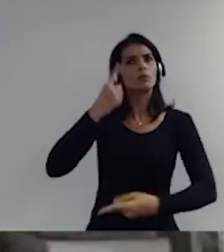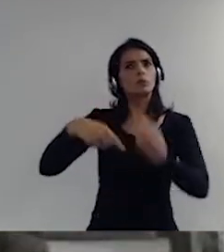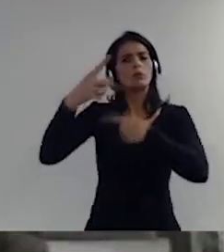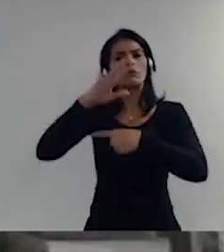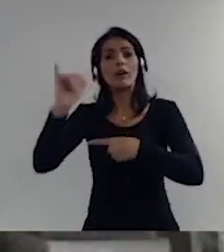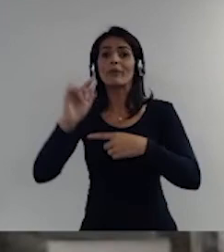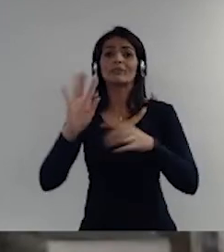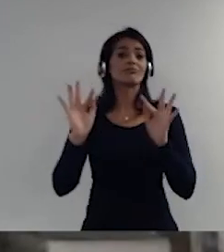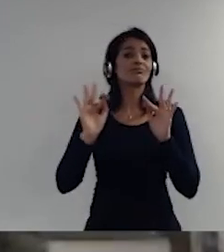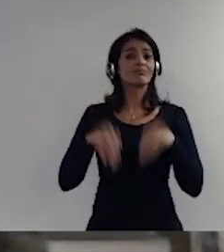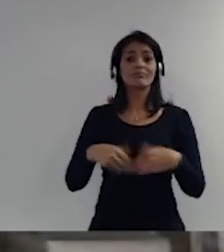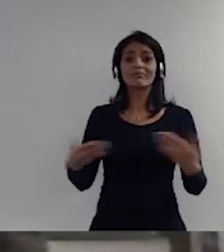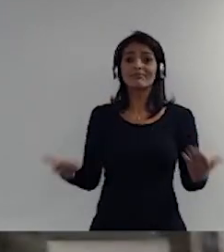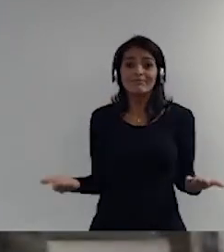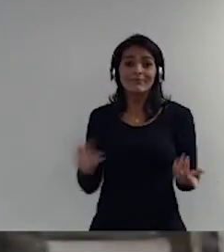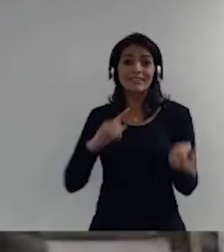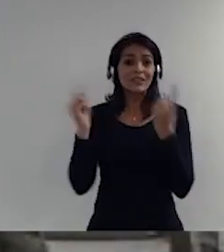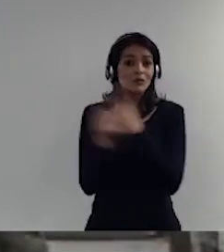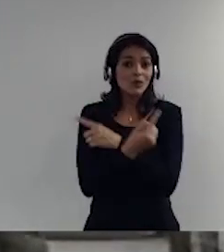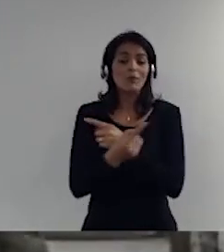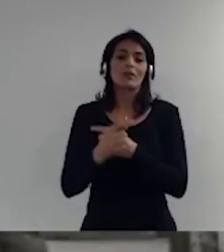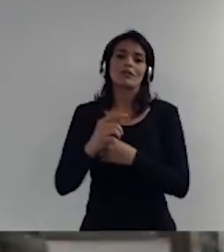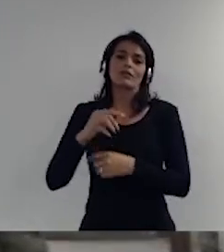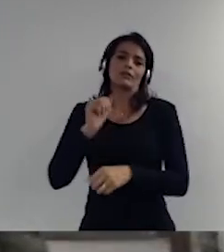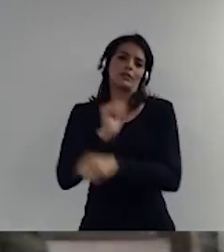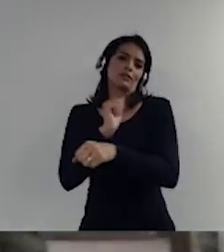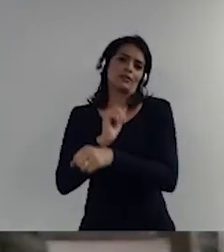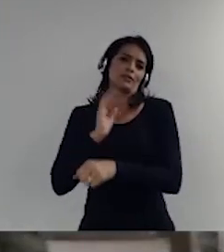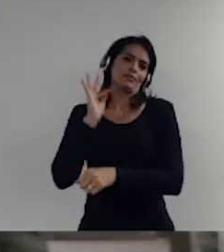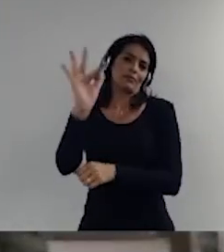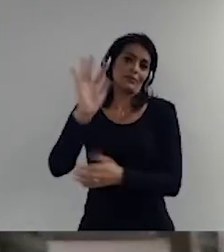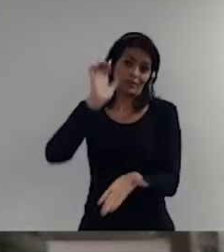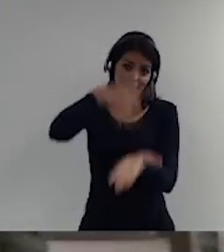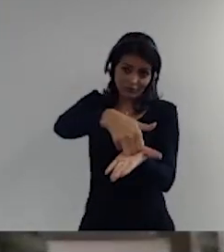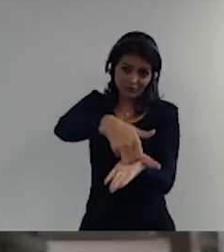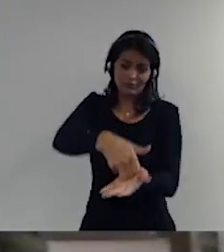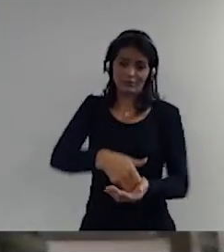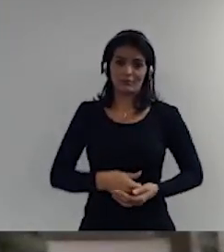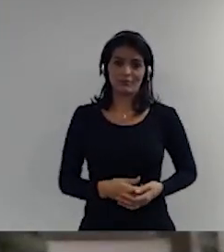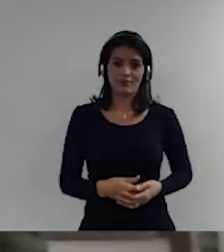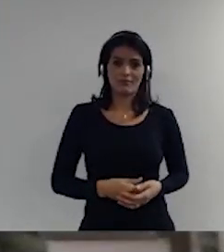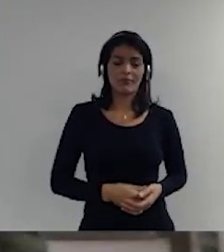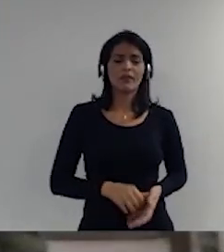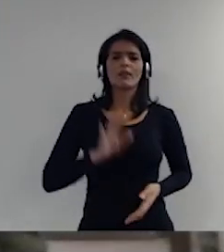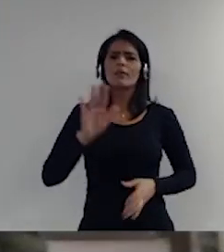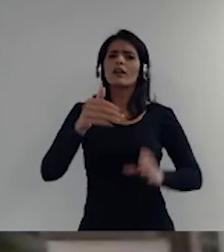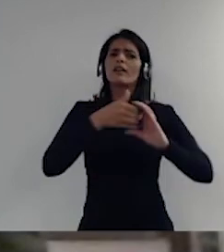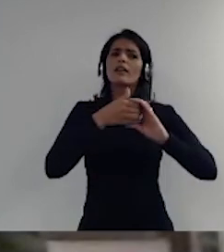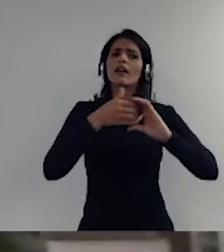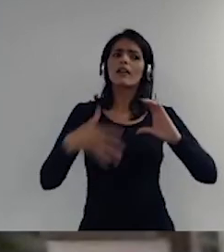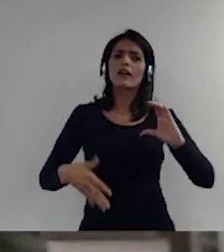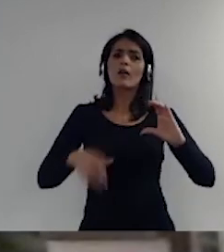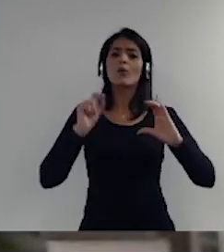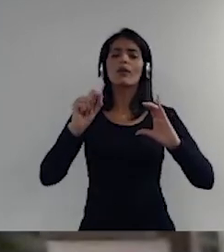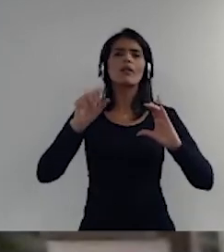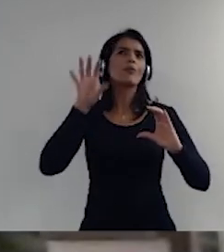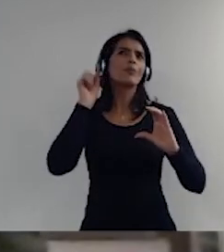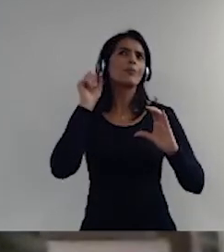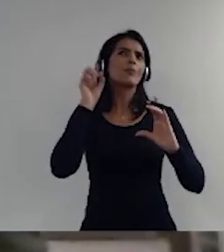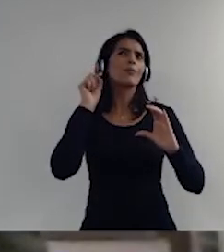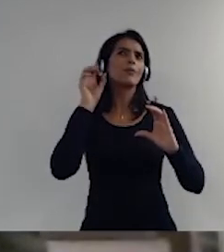maneira espetacular as expectativas de liquidez. O que caracteriza, pelo que eu estou ouvindo, e